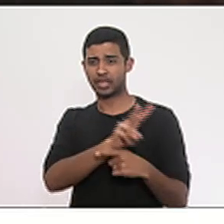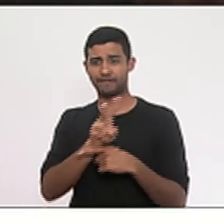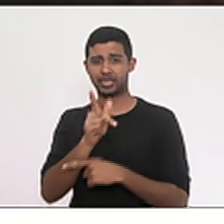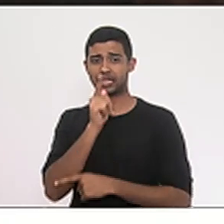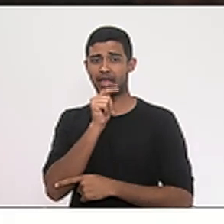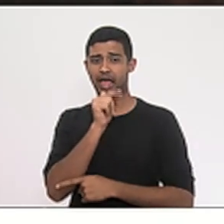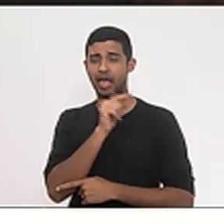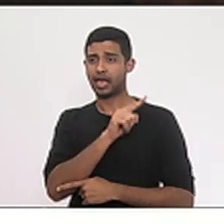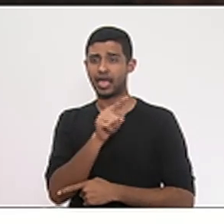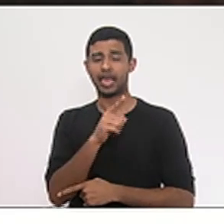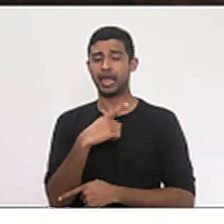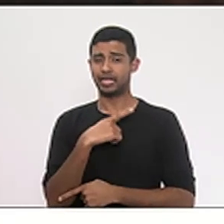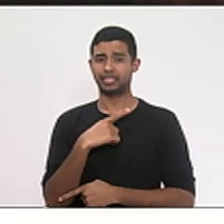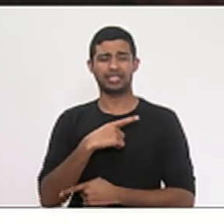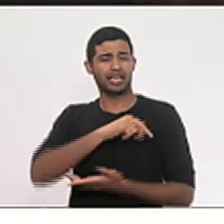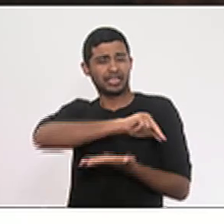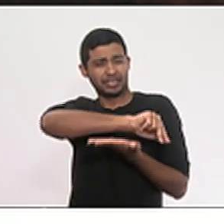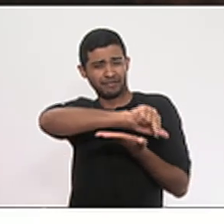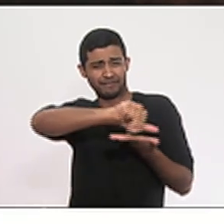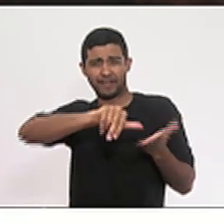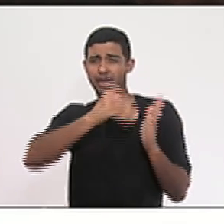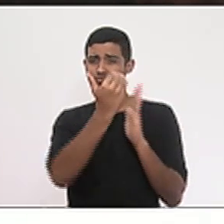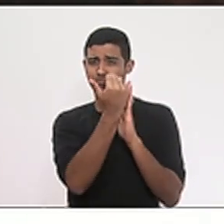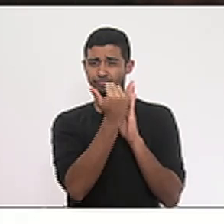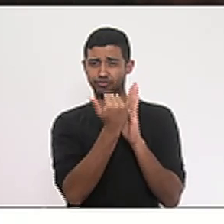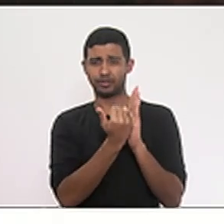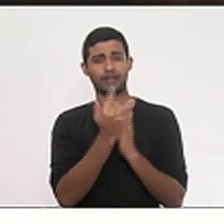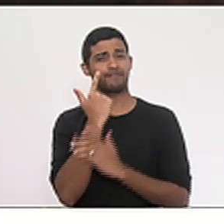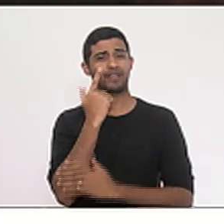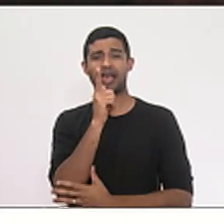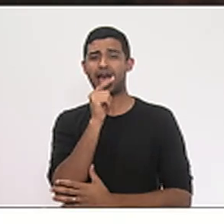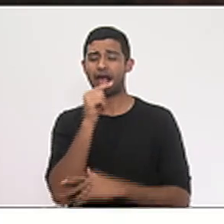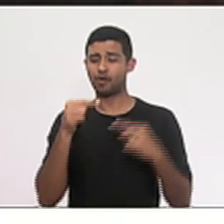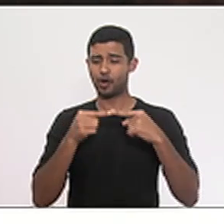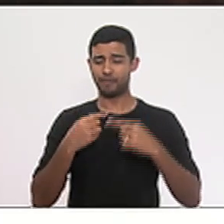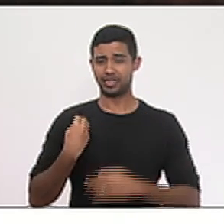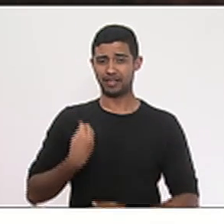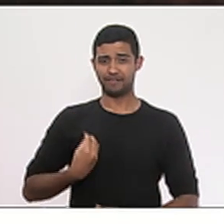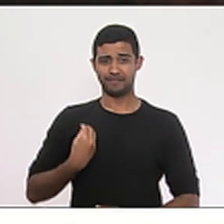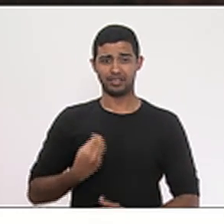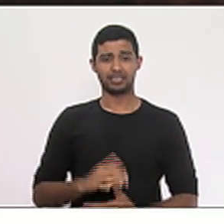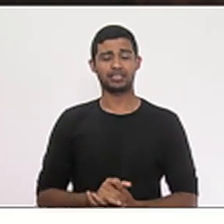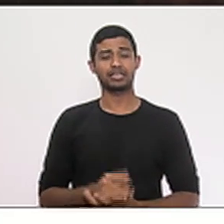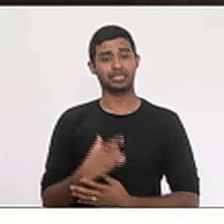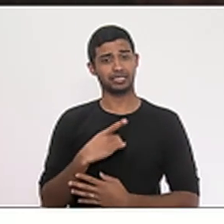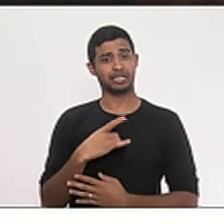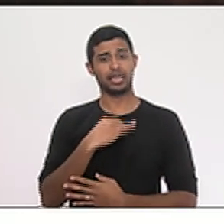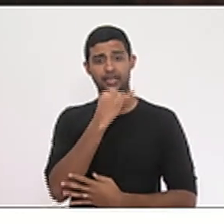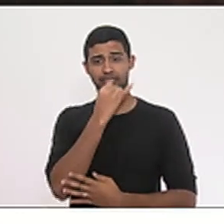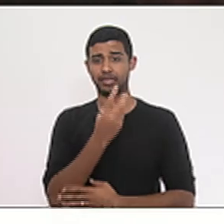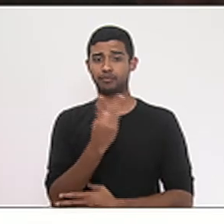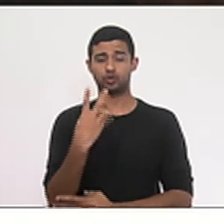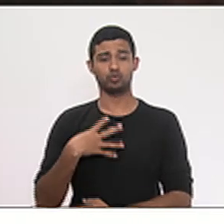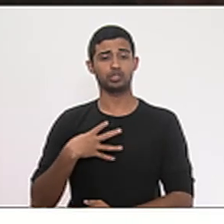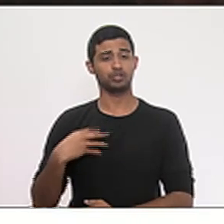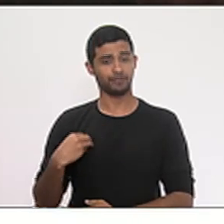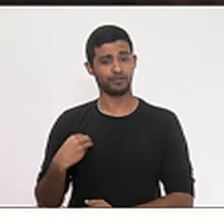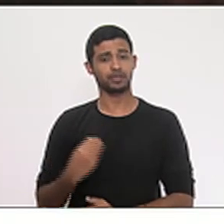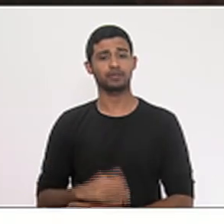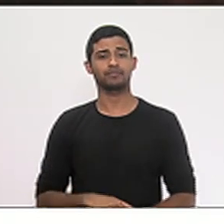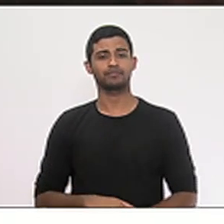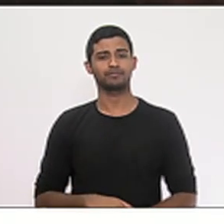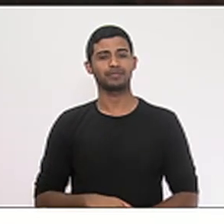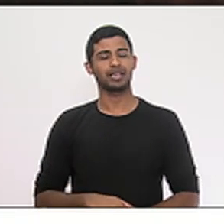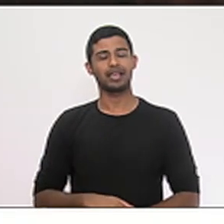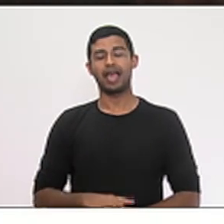água, ela envolve diversos fatores, né? A água é vida. Eu tenho, por exemplo, 2 filhas que